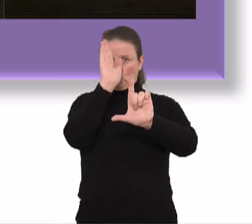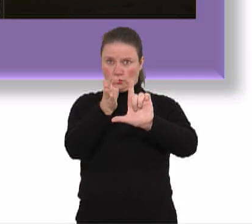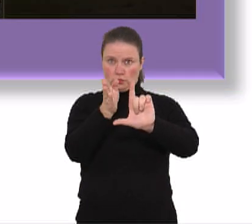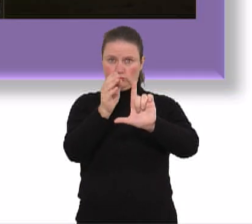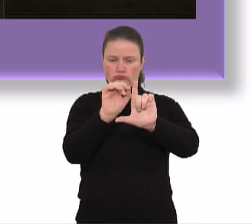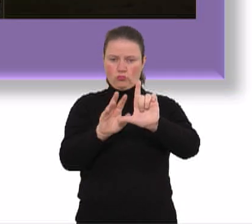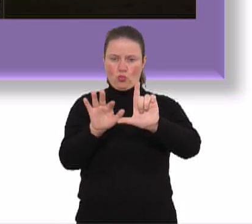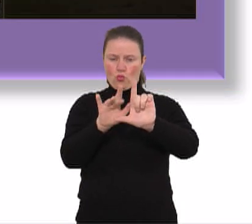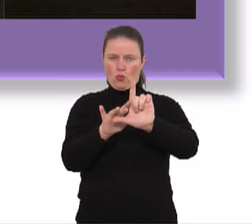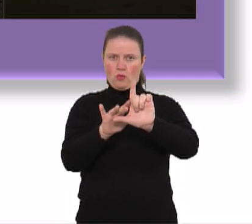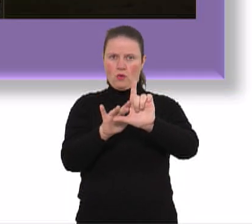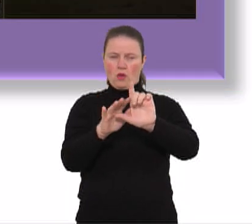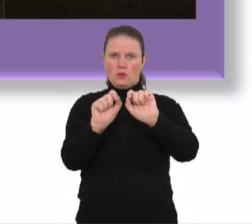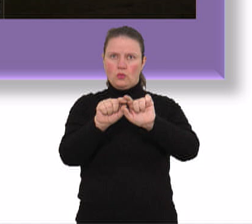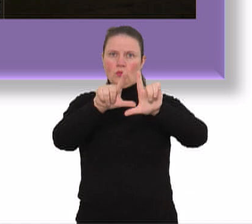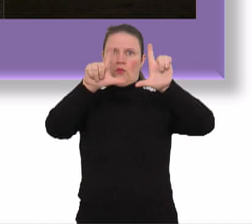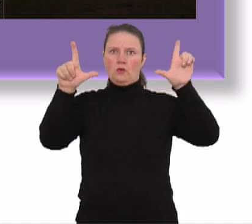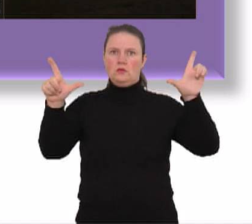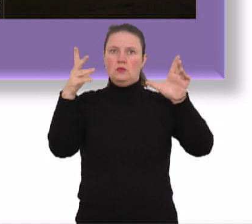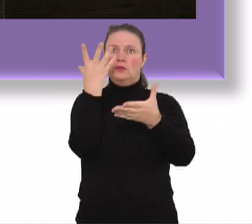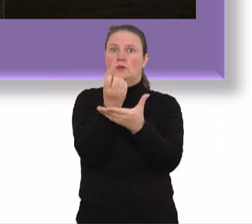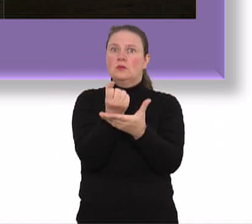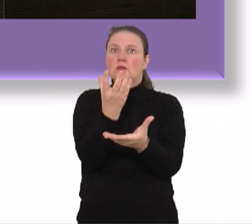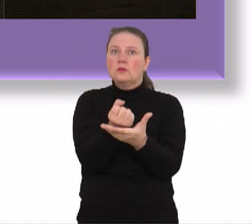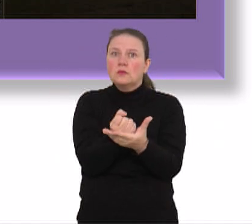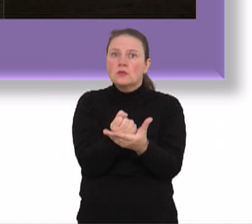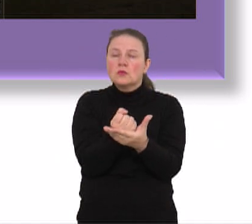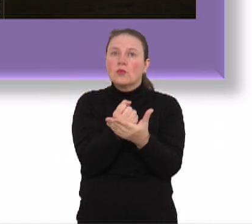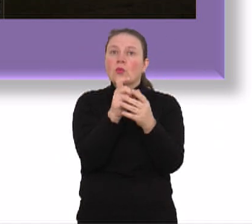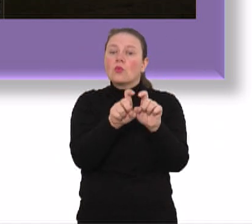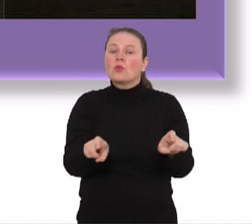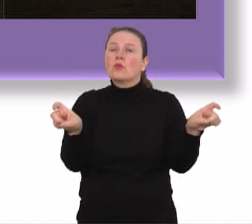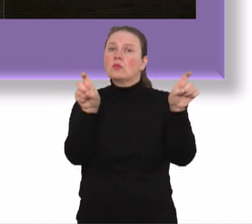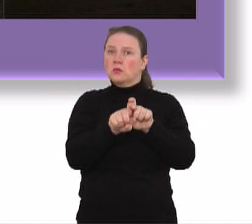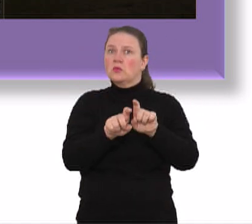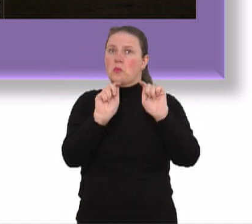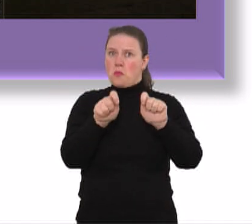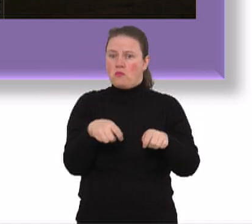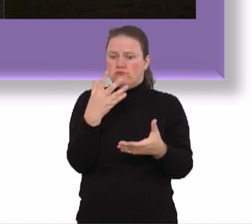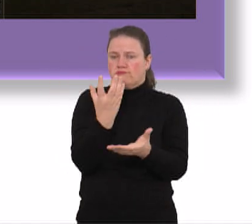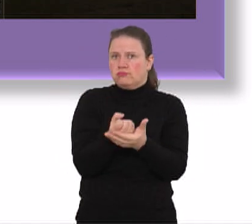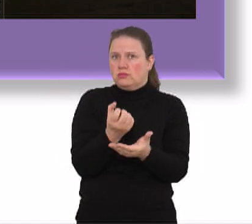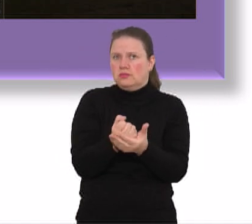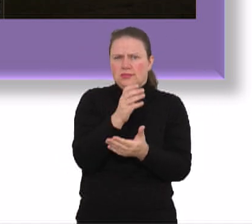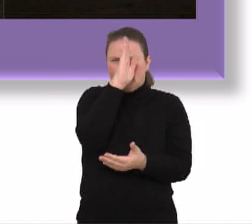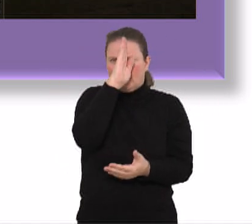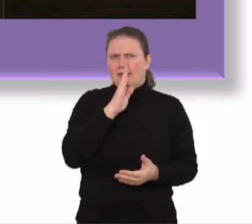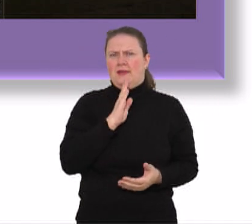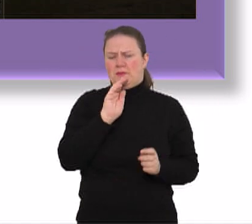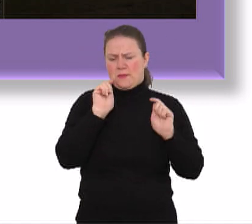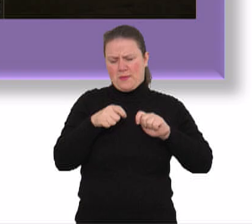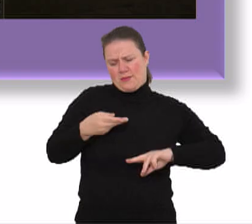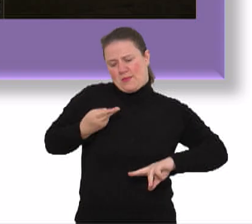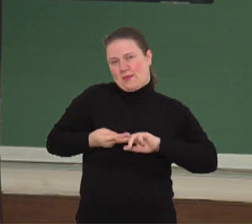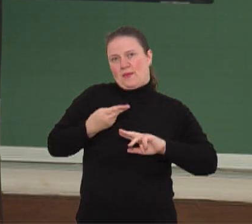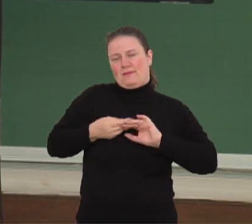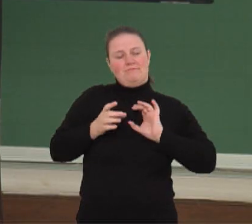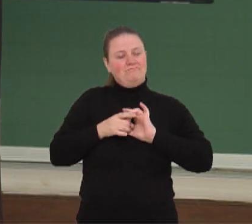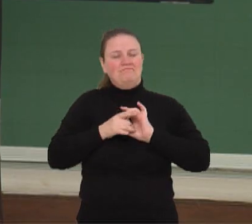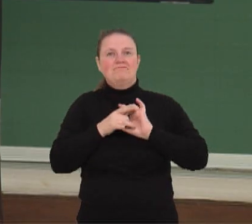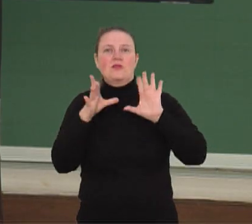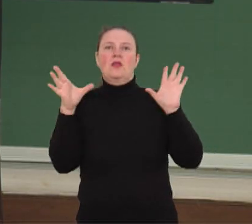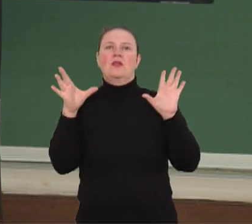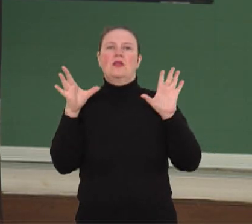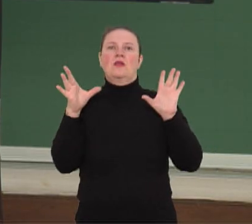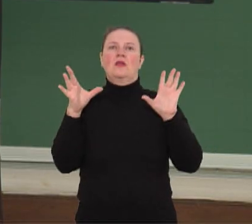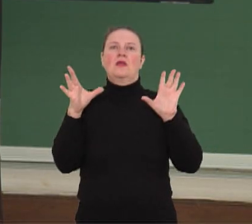para a página onde você pode fazer o download, baixar o programa no seu computador. O aplicativo é gratuito, você pode usar à vontade. Você simula o